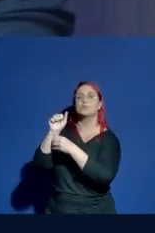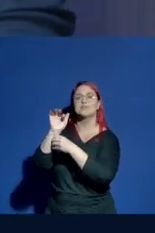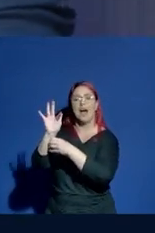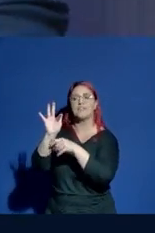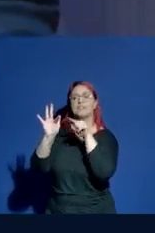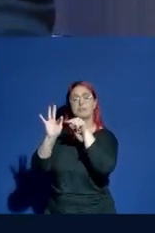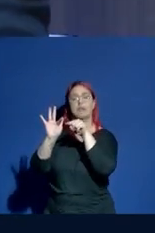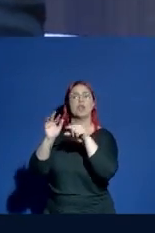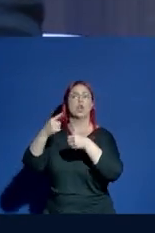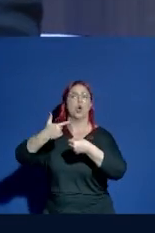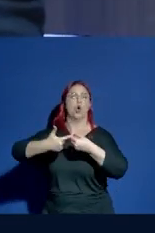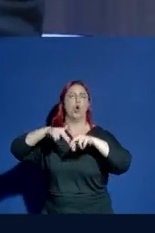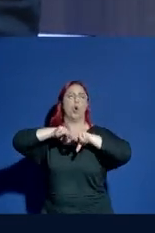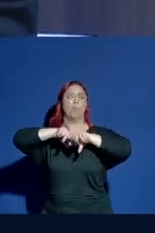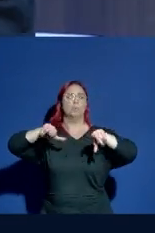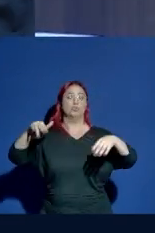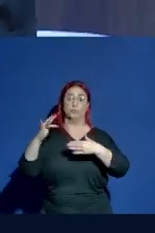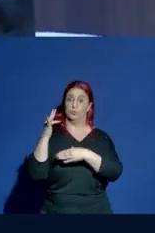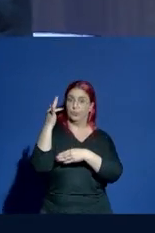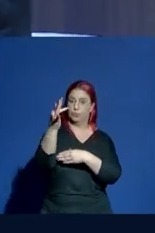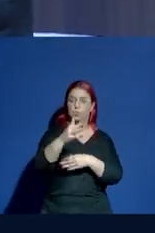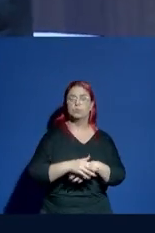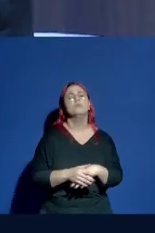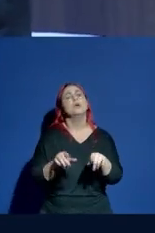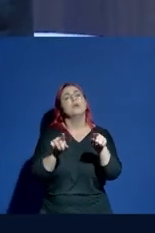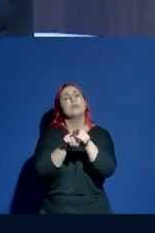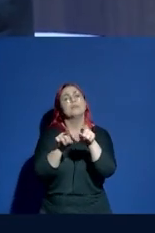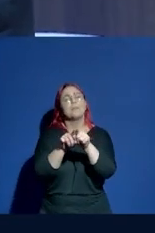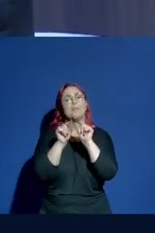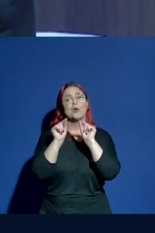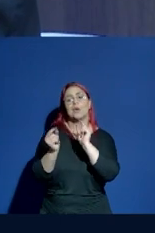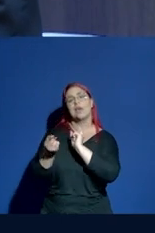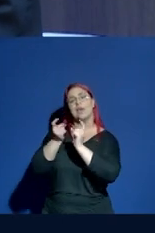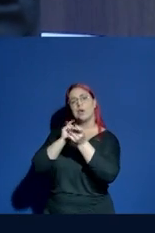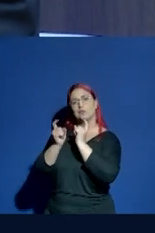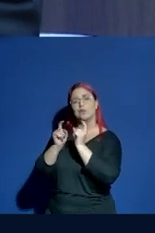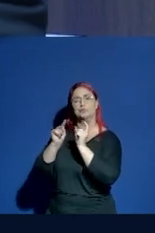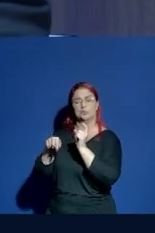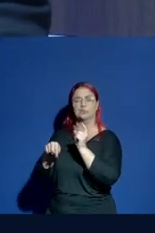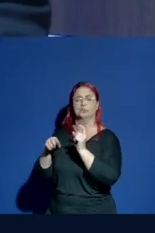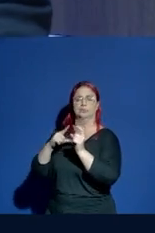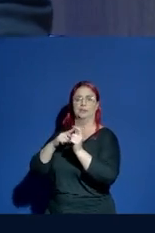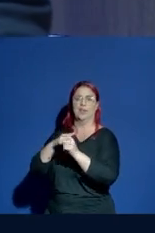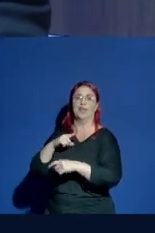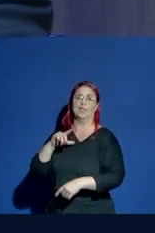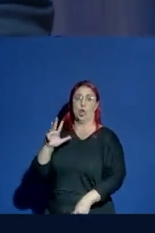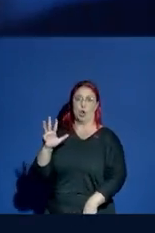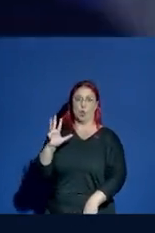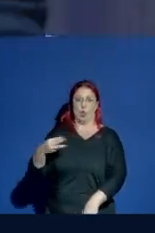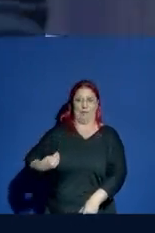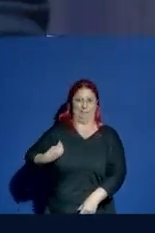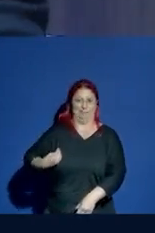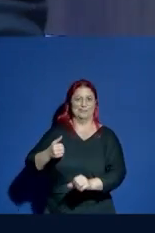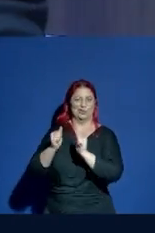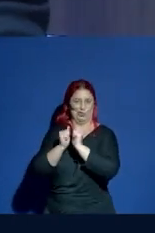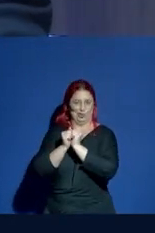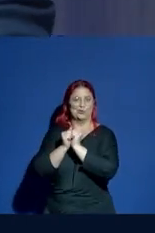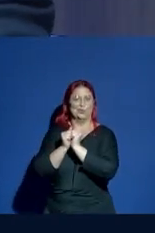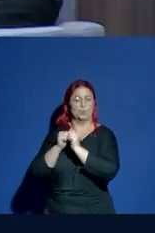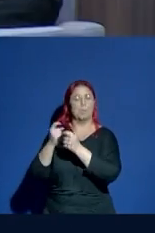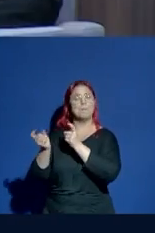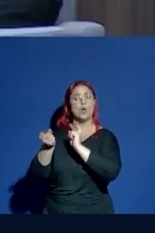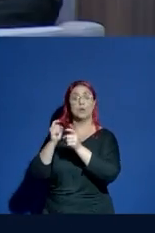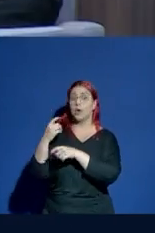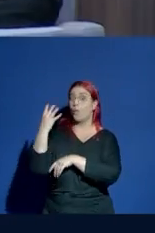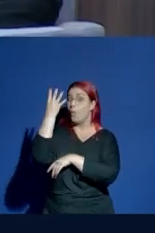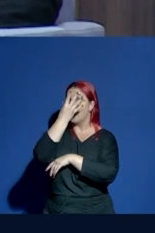e Já começamos efetivamente na primeira reunião do cnpr inclusive com a presença do presidente Lula que nos prestigiou uma reunião